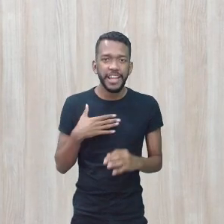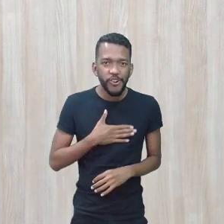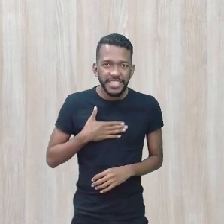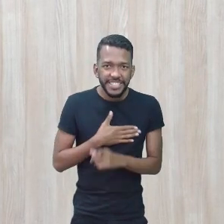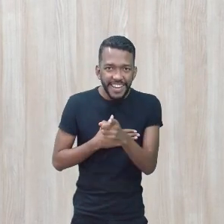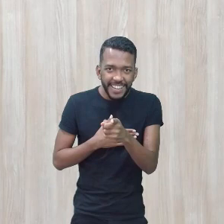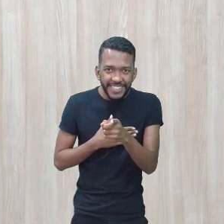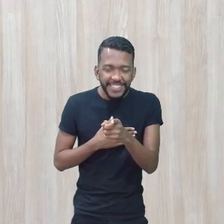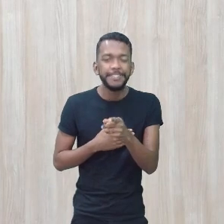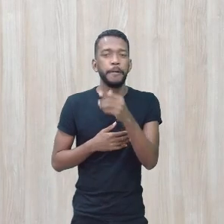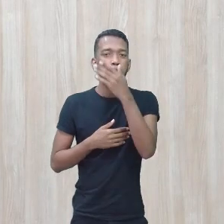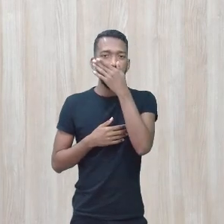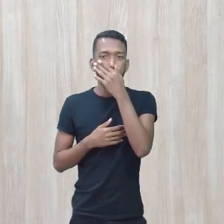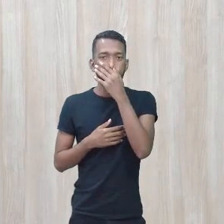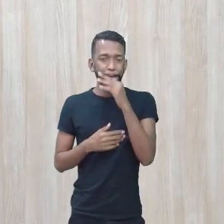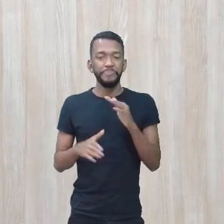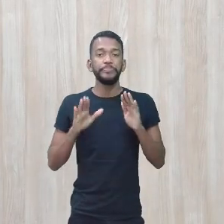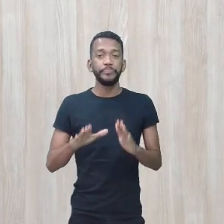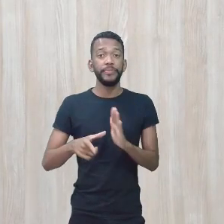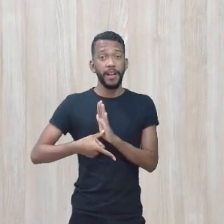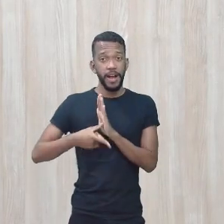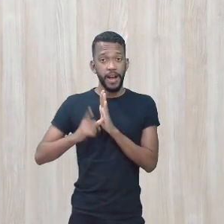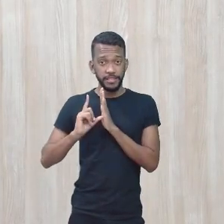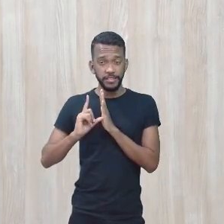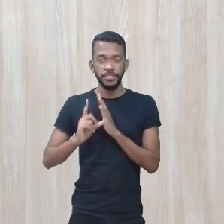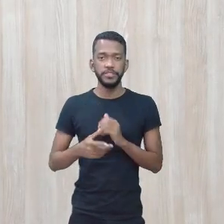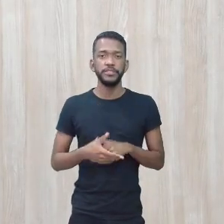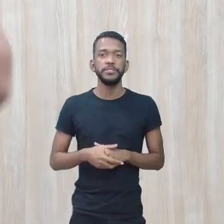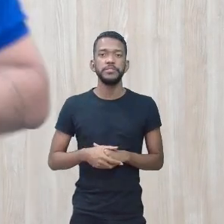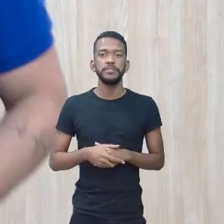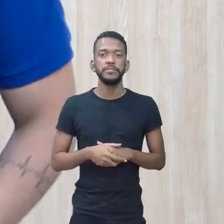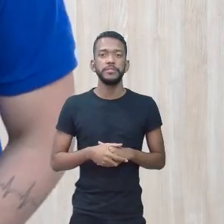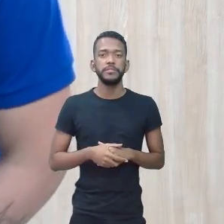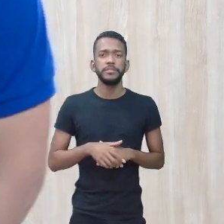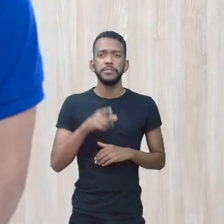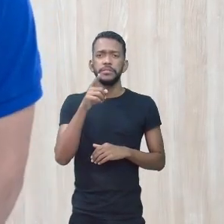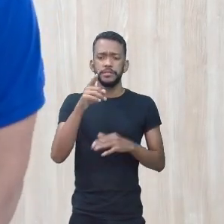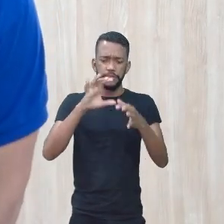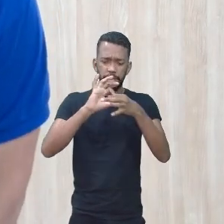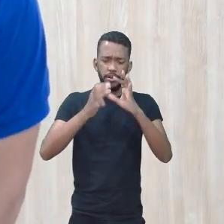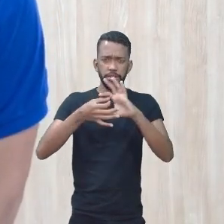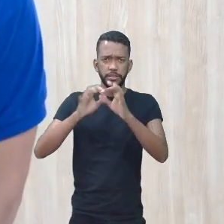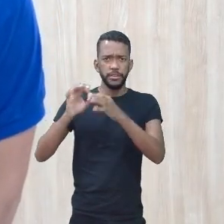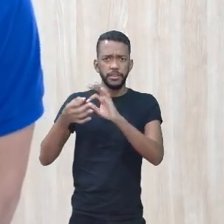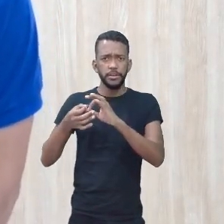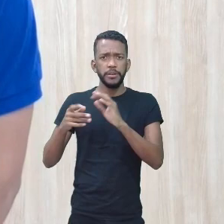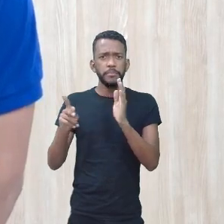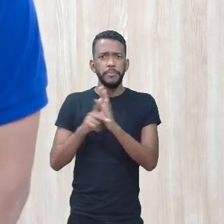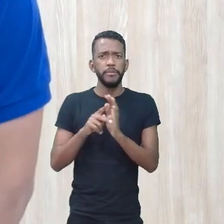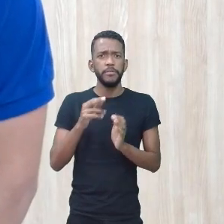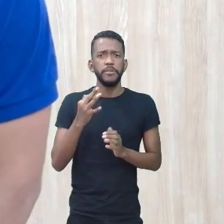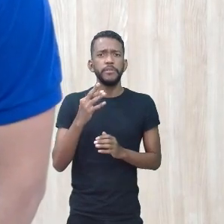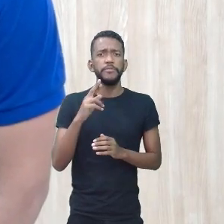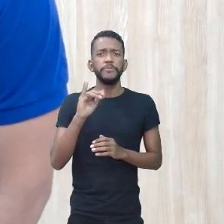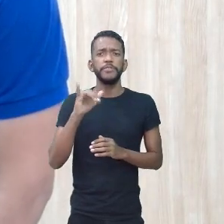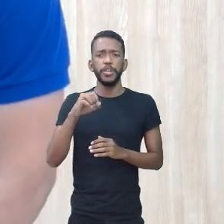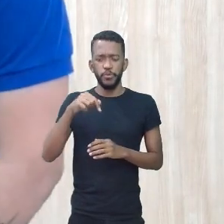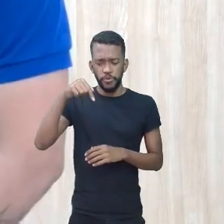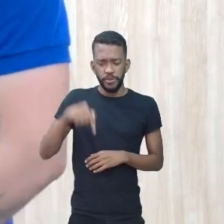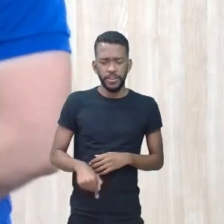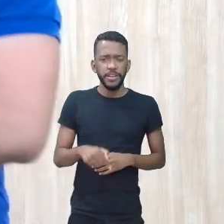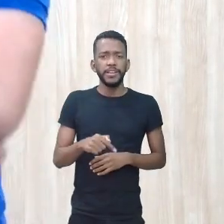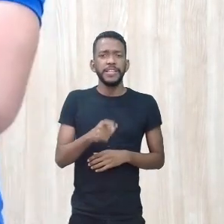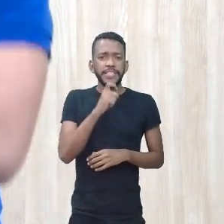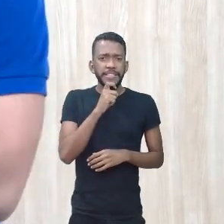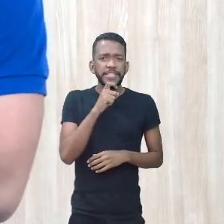gostando? Mas antes, nas Olimpíadas do Frio, aqui em Recife, tu ficou